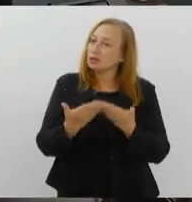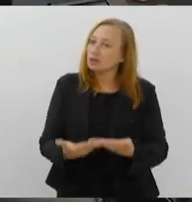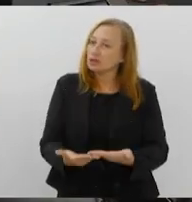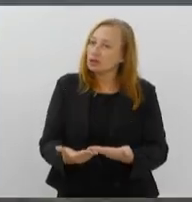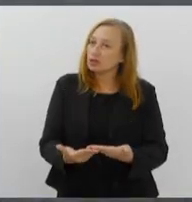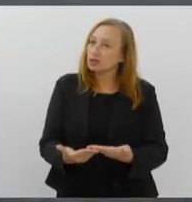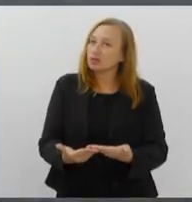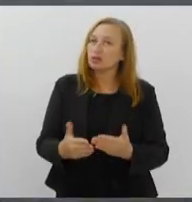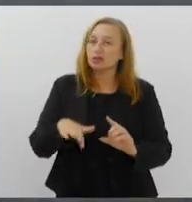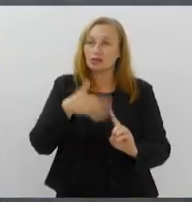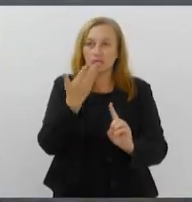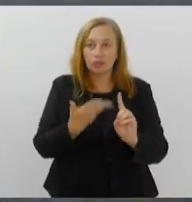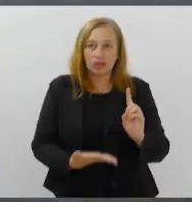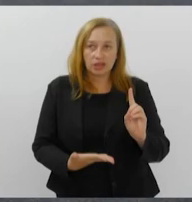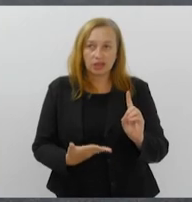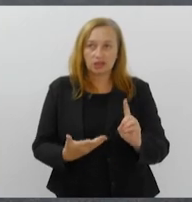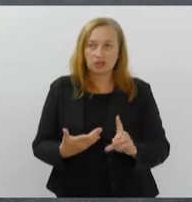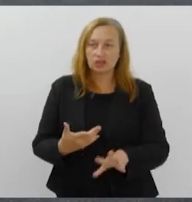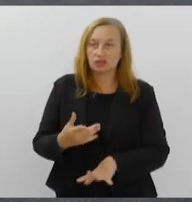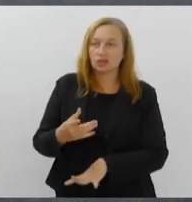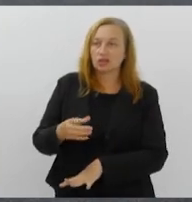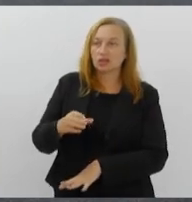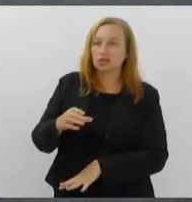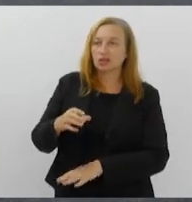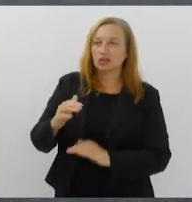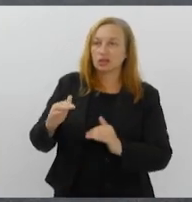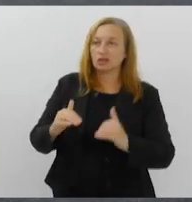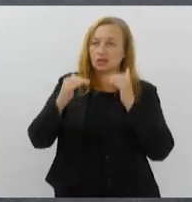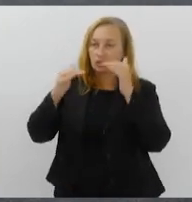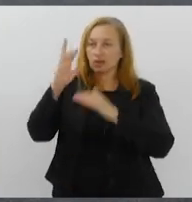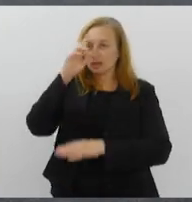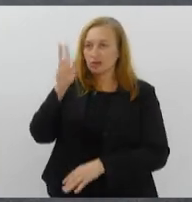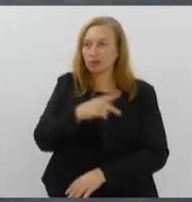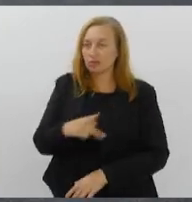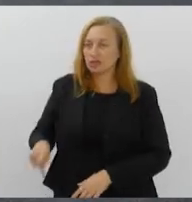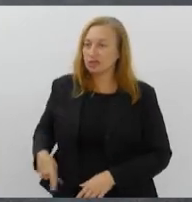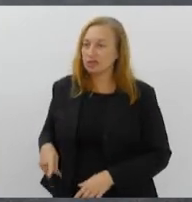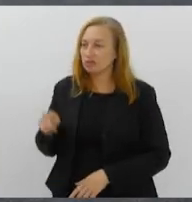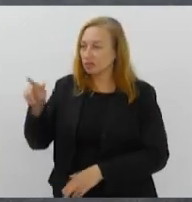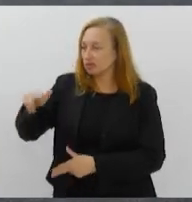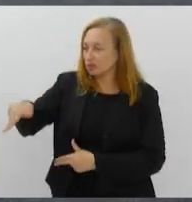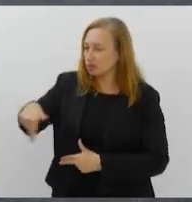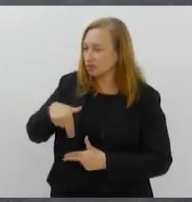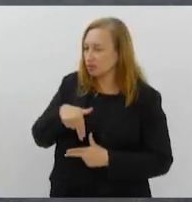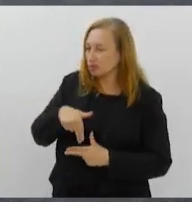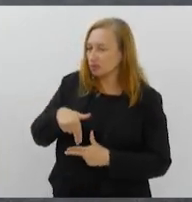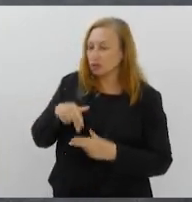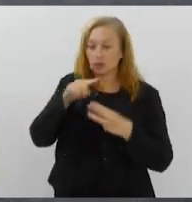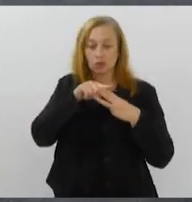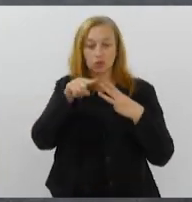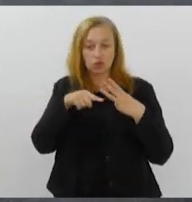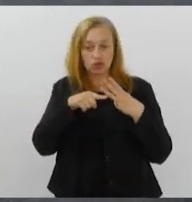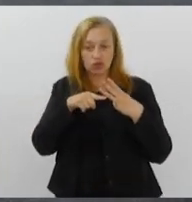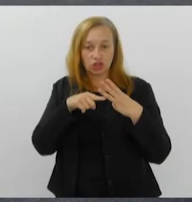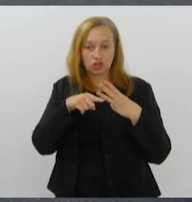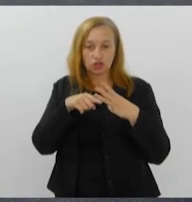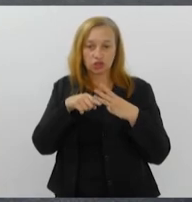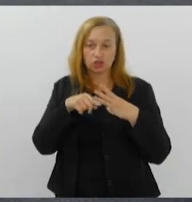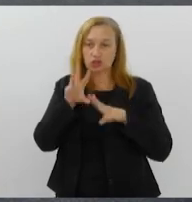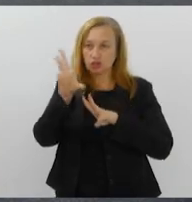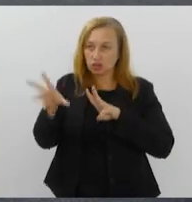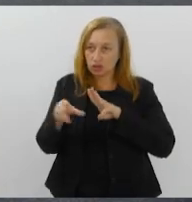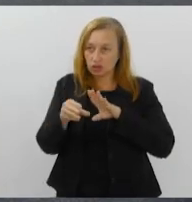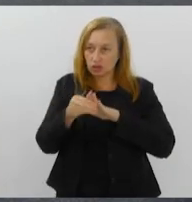eu vou encaminhar, em homenagem a Vossa Excelência, eu vou encaminhar lá no púlpito os três destaques de uma vez só.